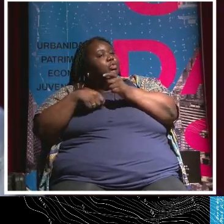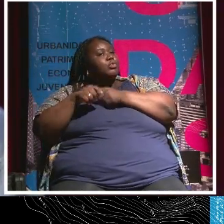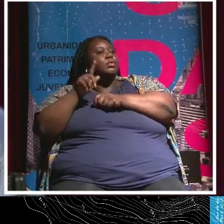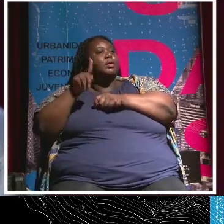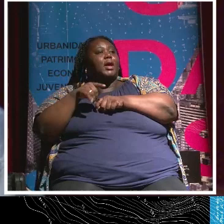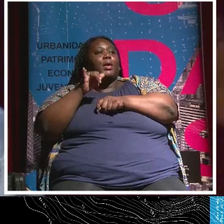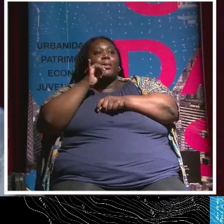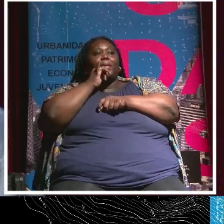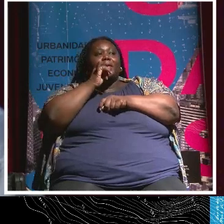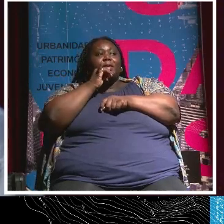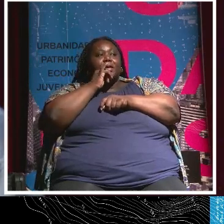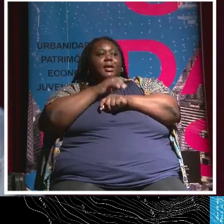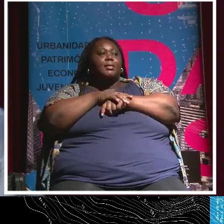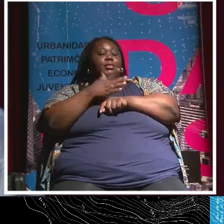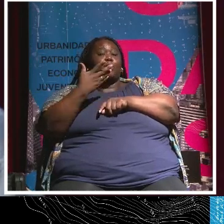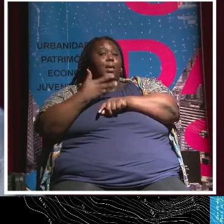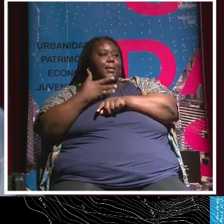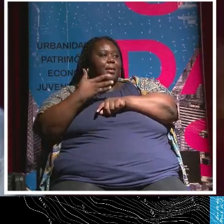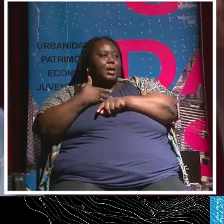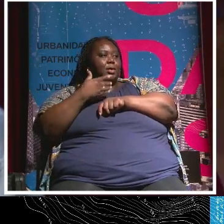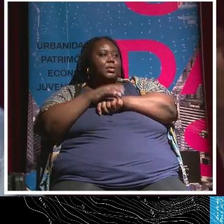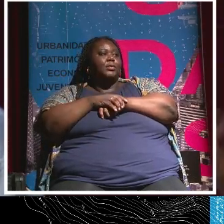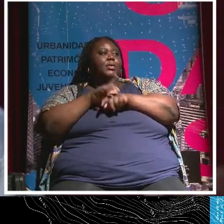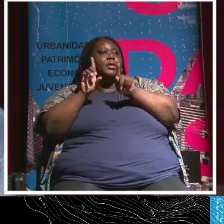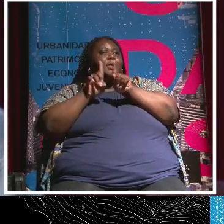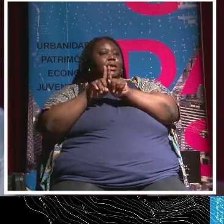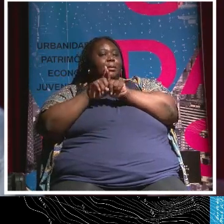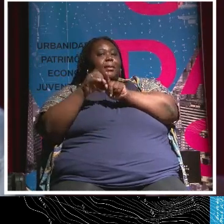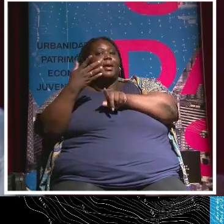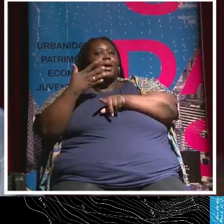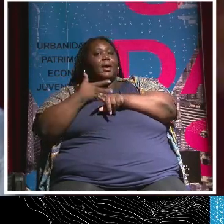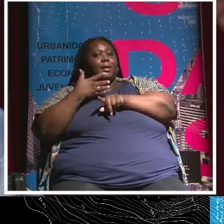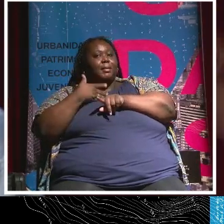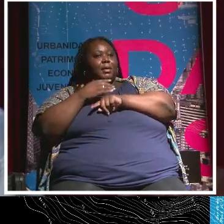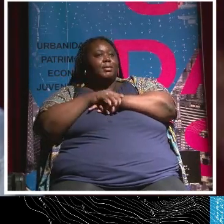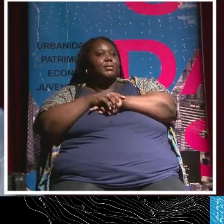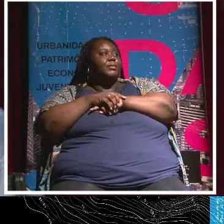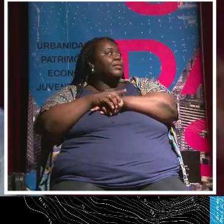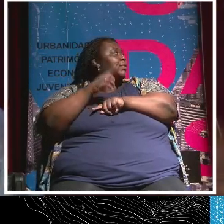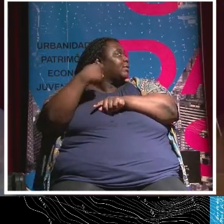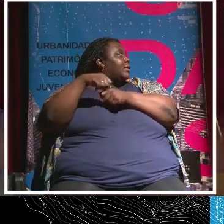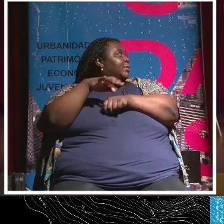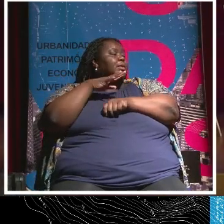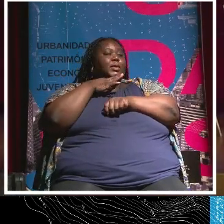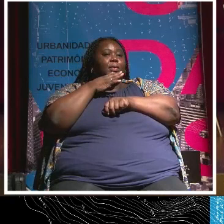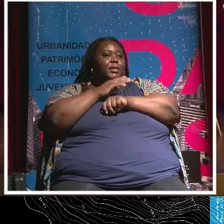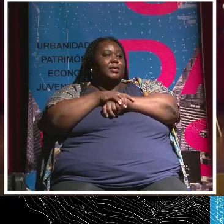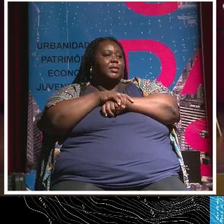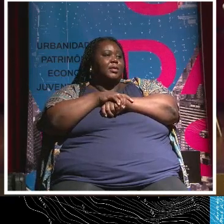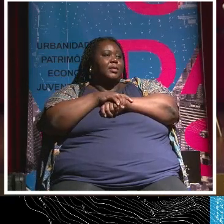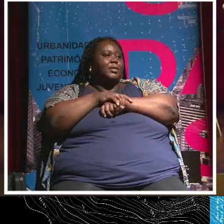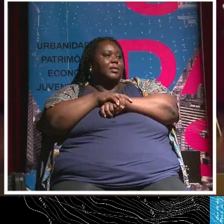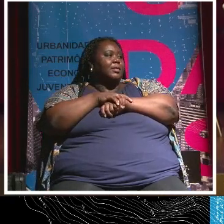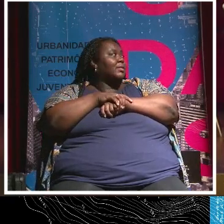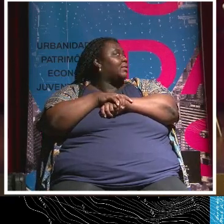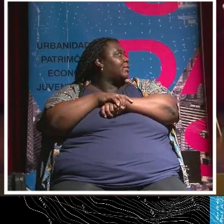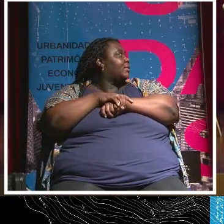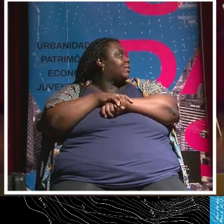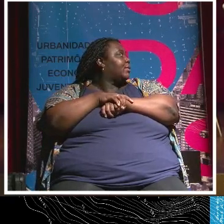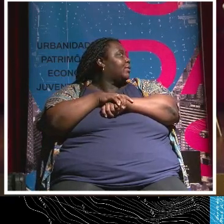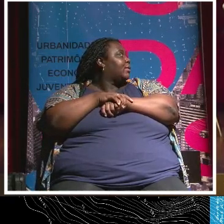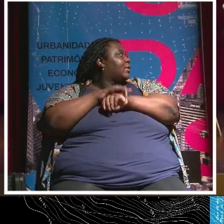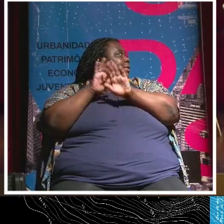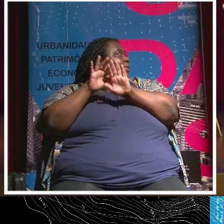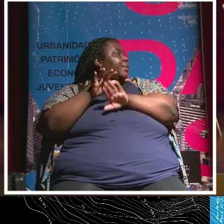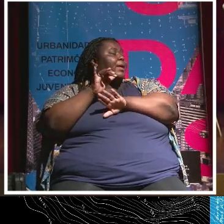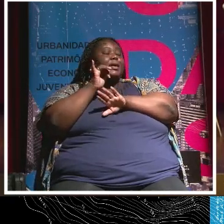é um exemplo de um querido amigo, também amigo de Portela, né? Vocês têm que conhecer, a maior figura ele. Mas esse é um